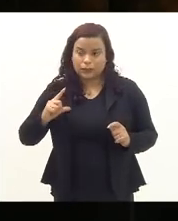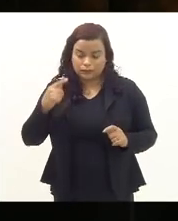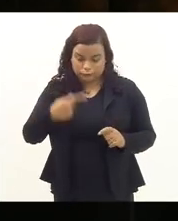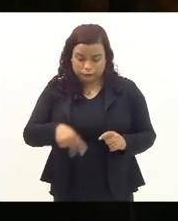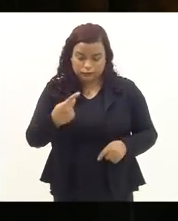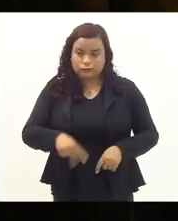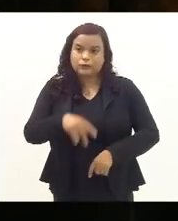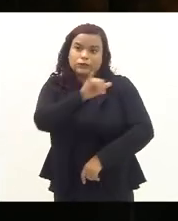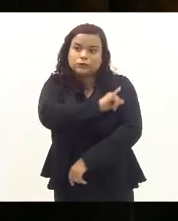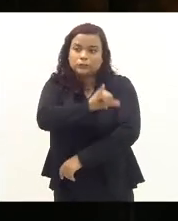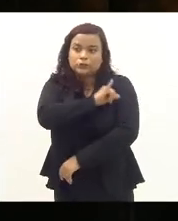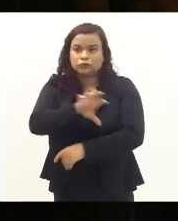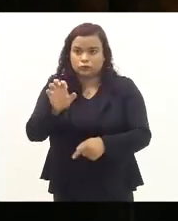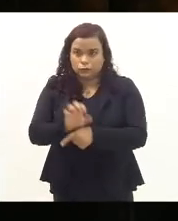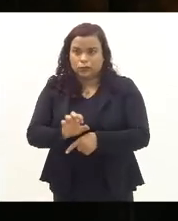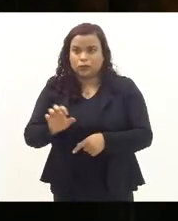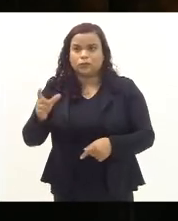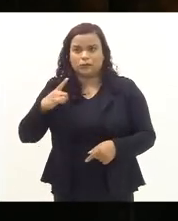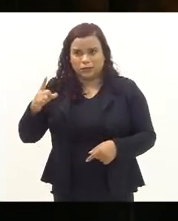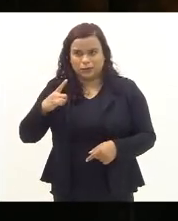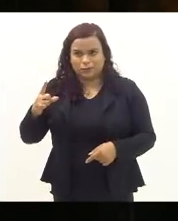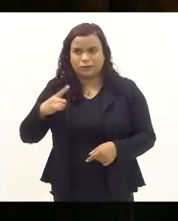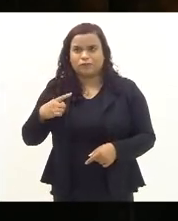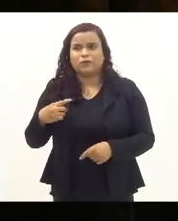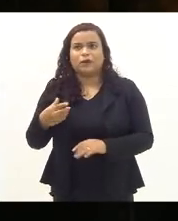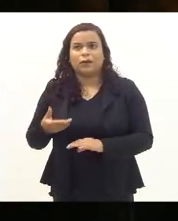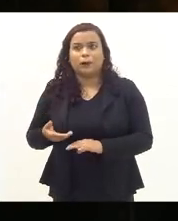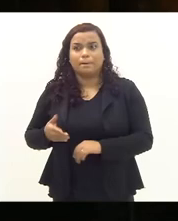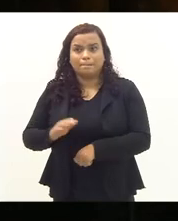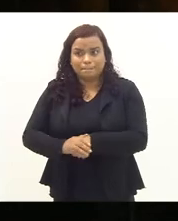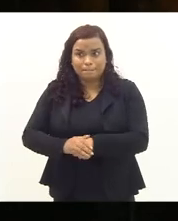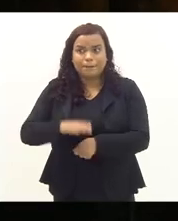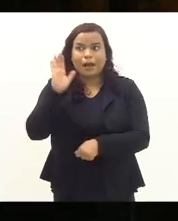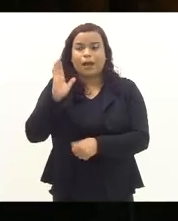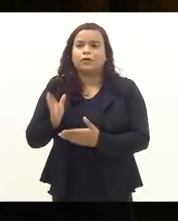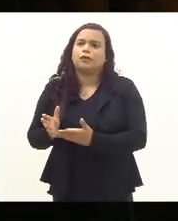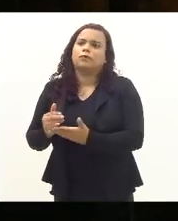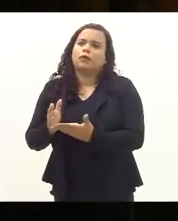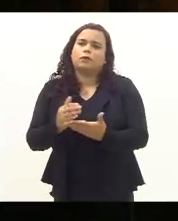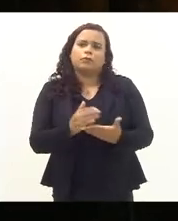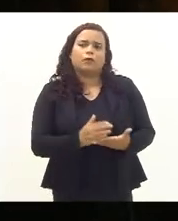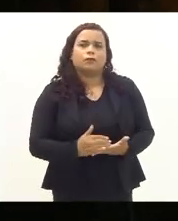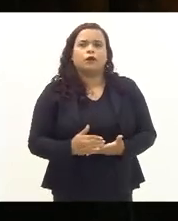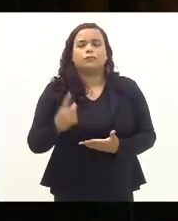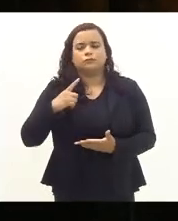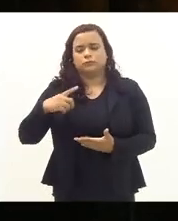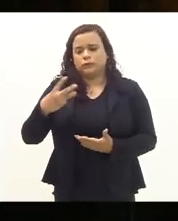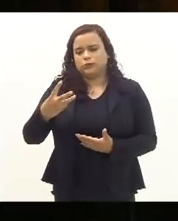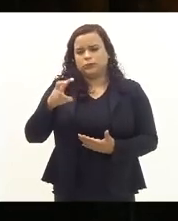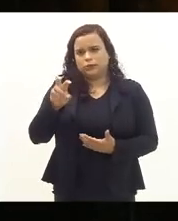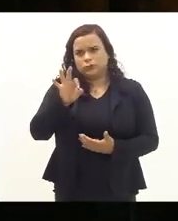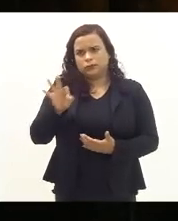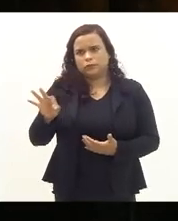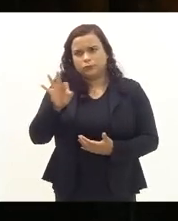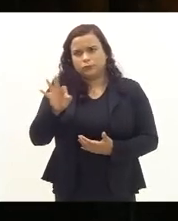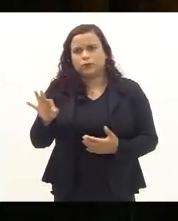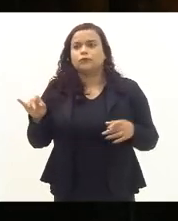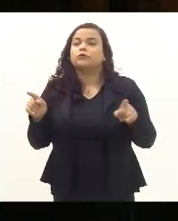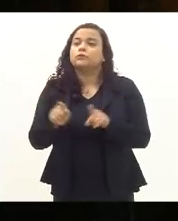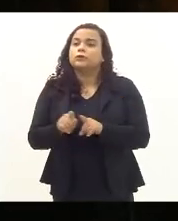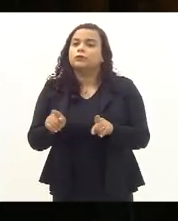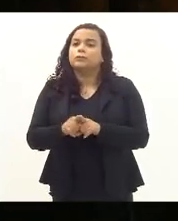do Rio de Janeiro um aumento real da arrecadação em 35% mas tá e